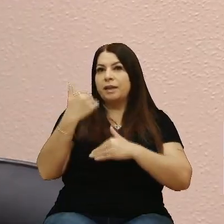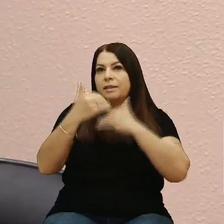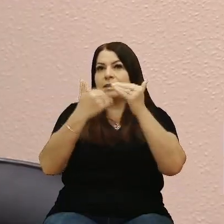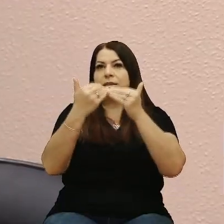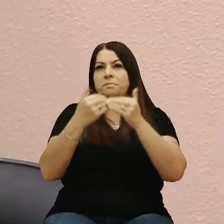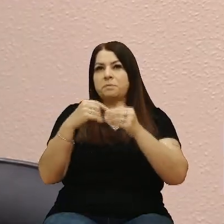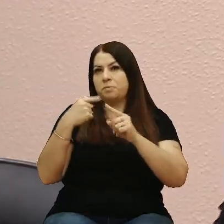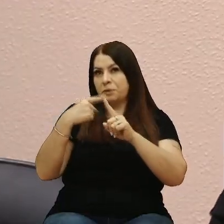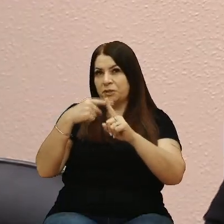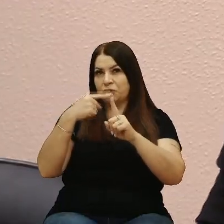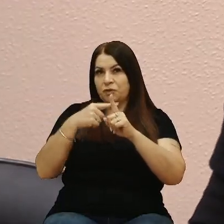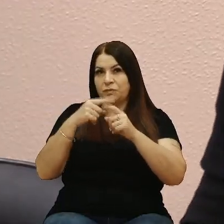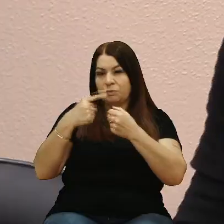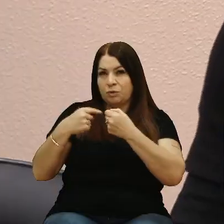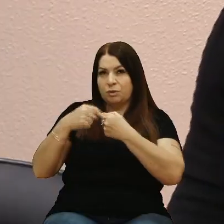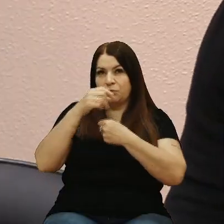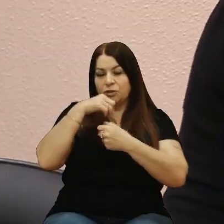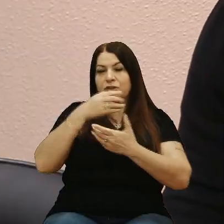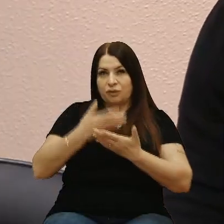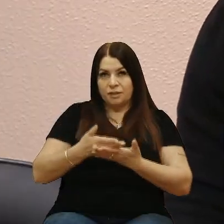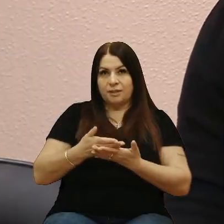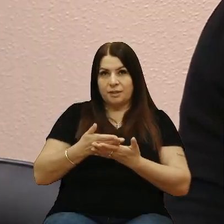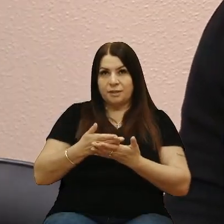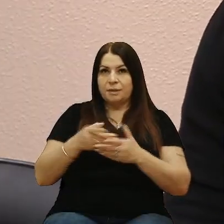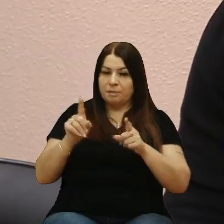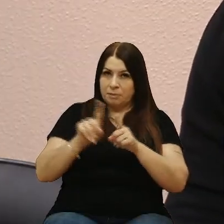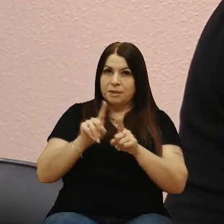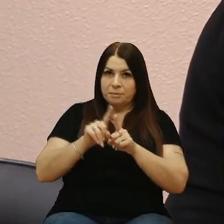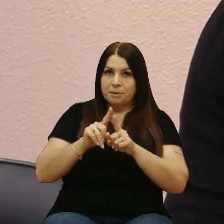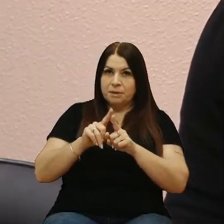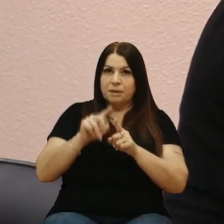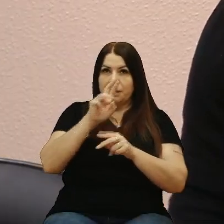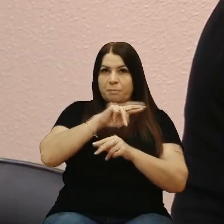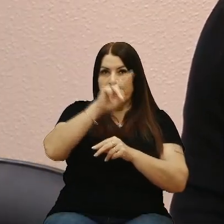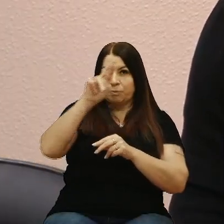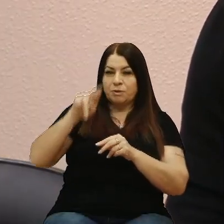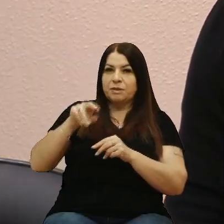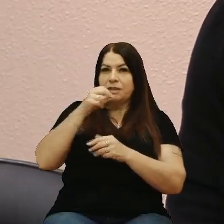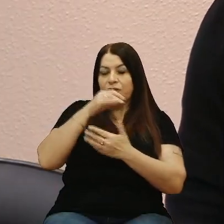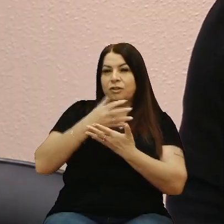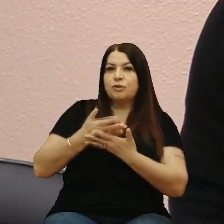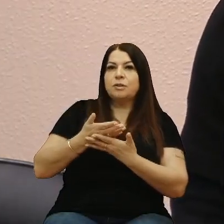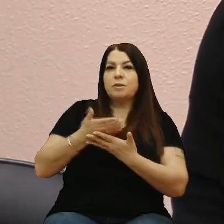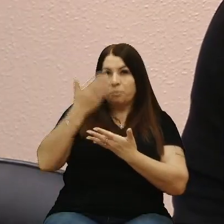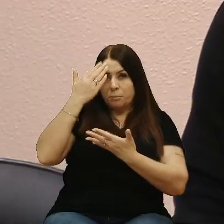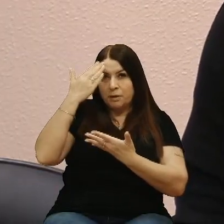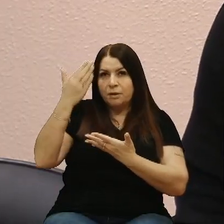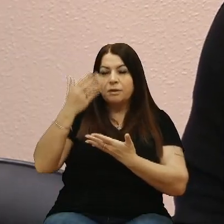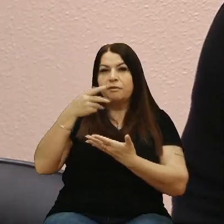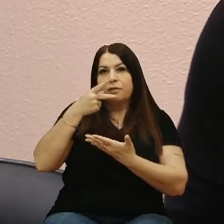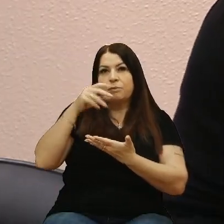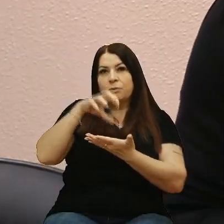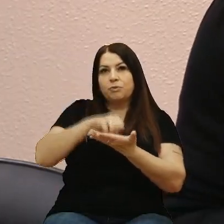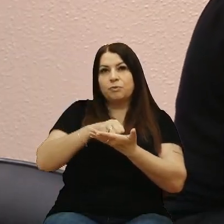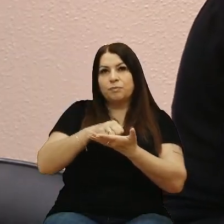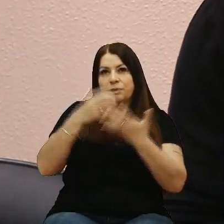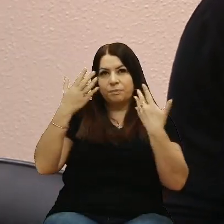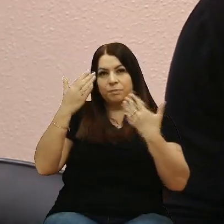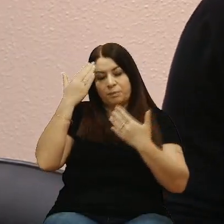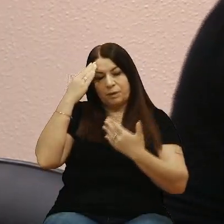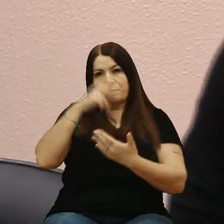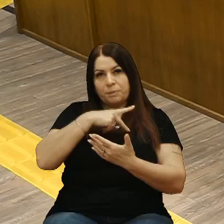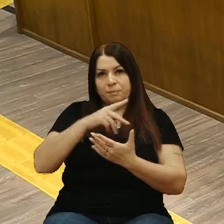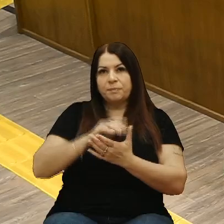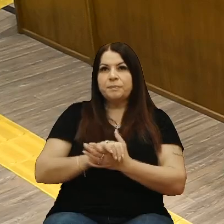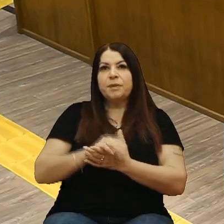muito positiva para o município de Caxias do Sul, mas também para a maçonaria caxiense. Fica aqui o meu registro de congratulações. Obrigado,